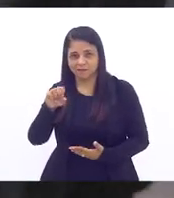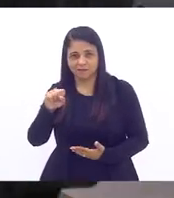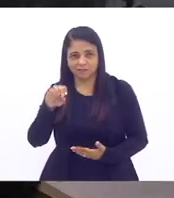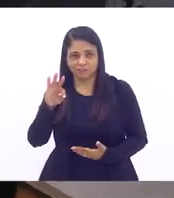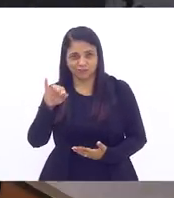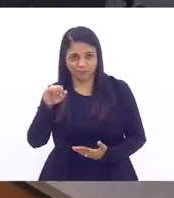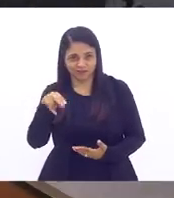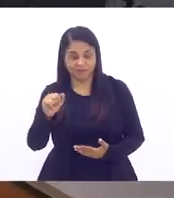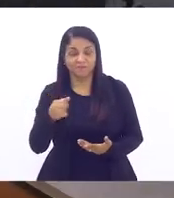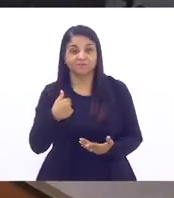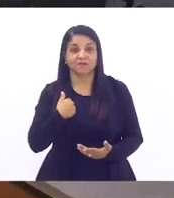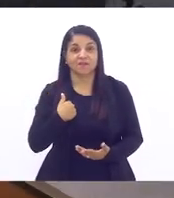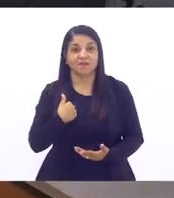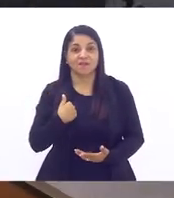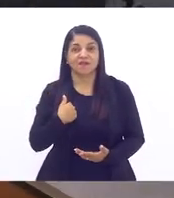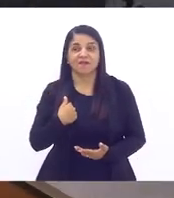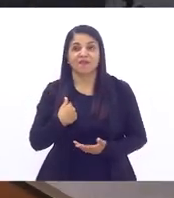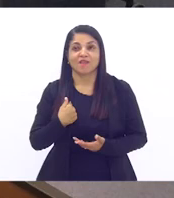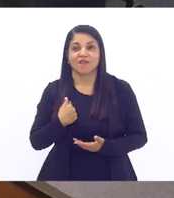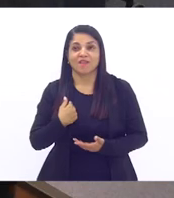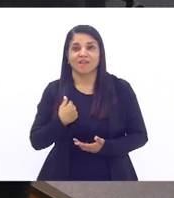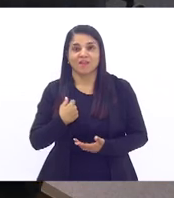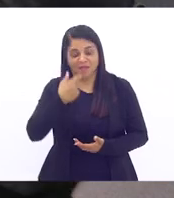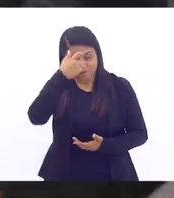eu sou um